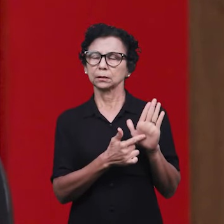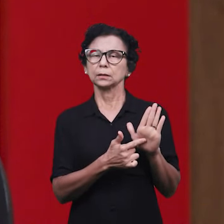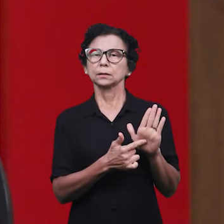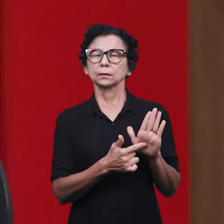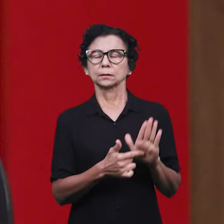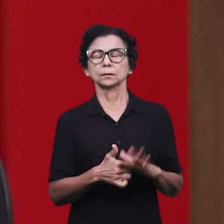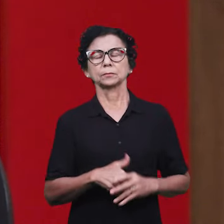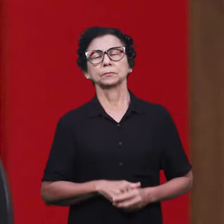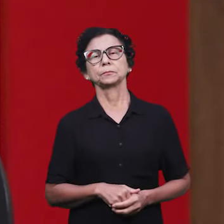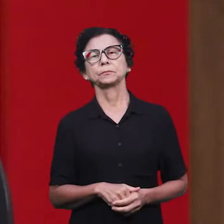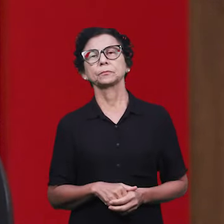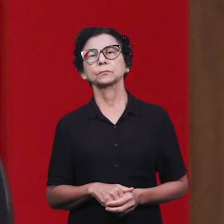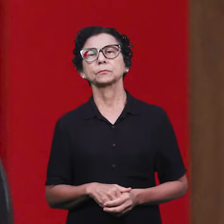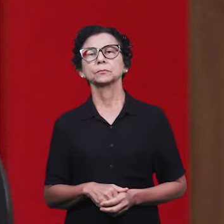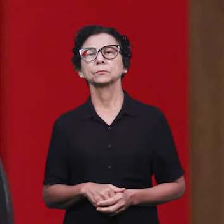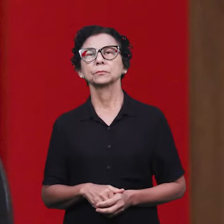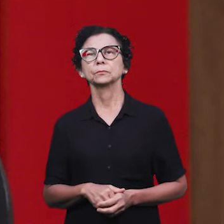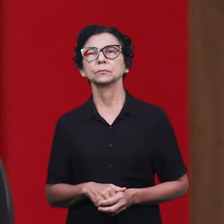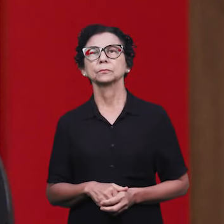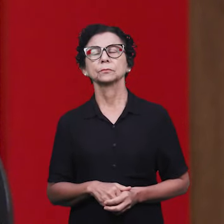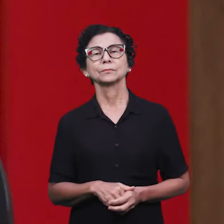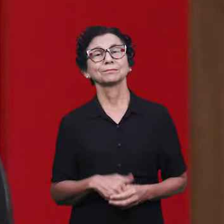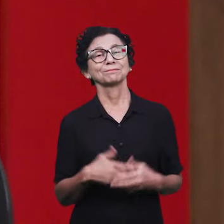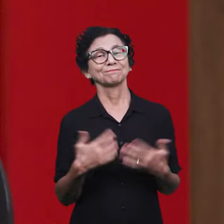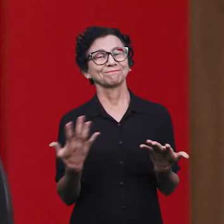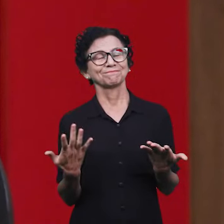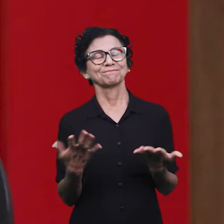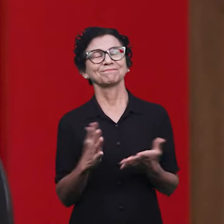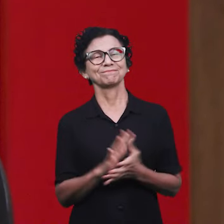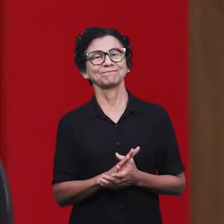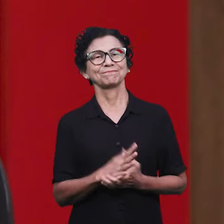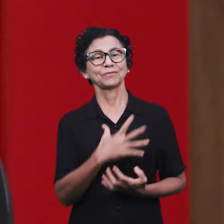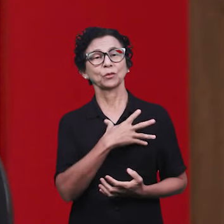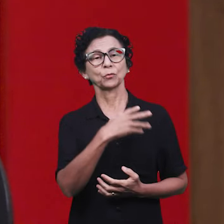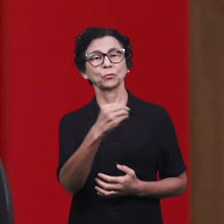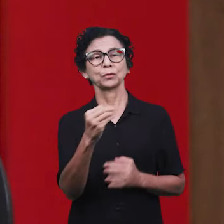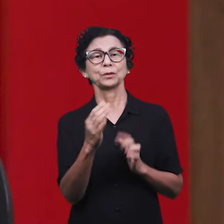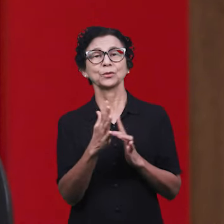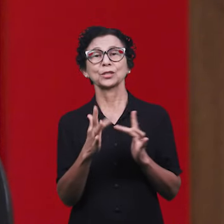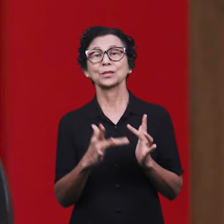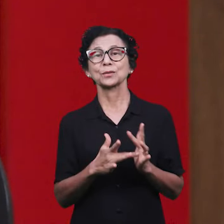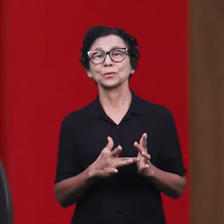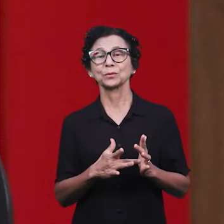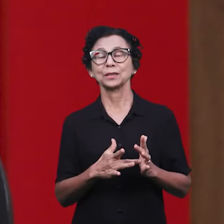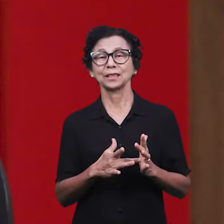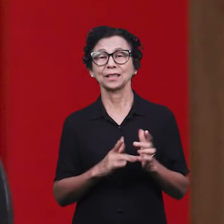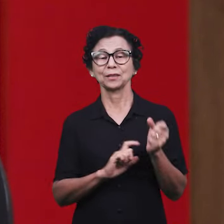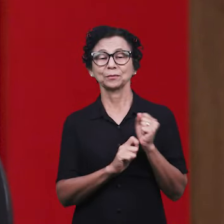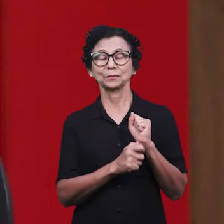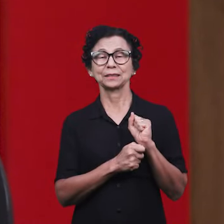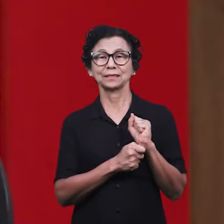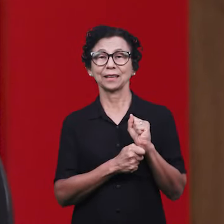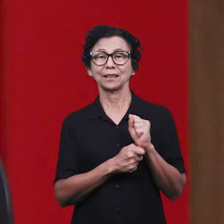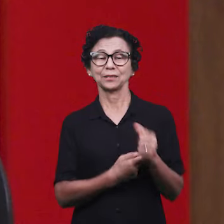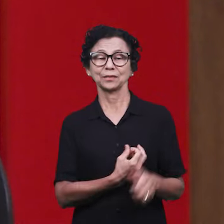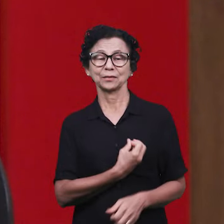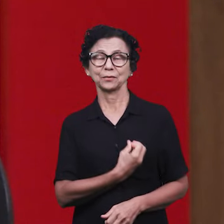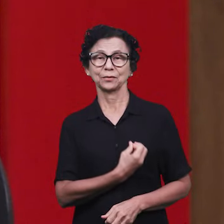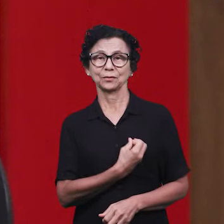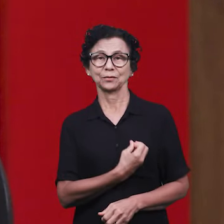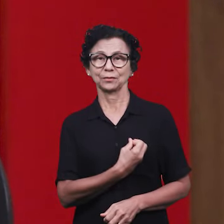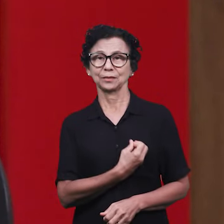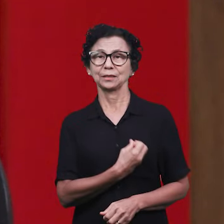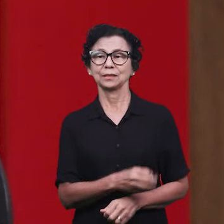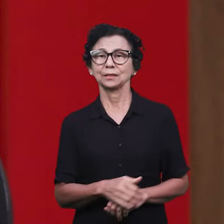experiência, é a questão do Filho, né? A revelação do Filho, a revelação do mistério da vida, do mistério que é uma